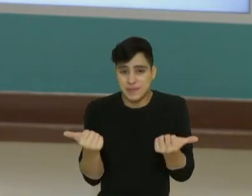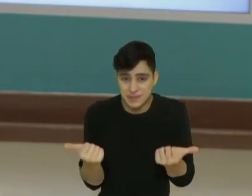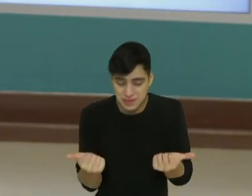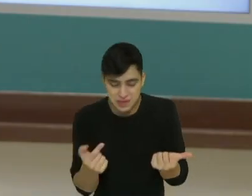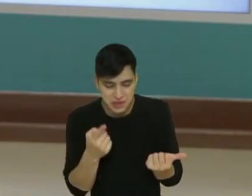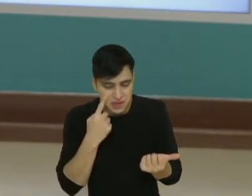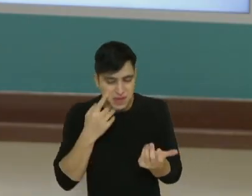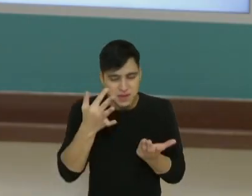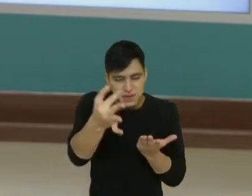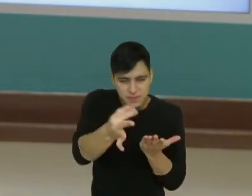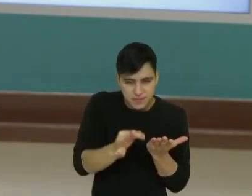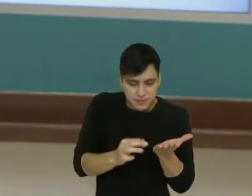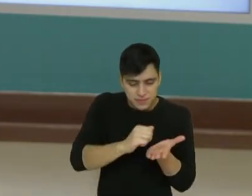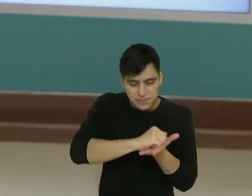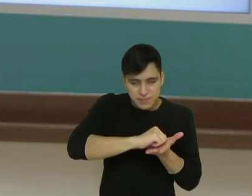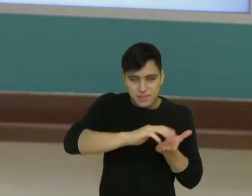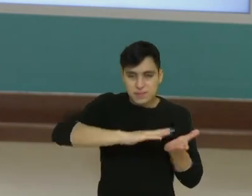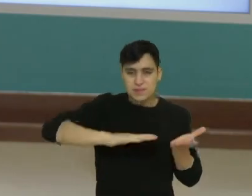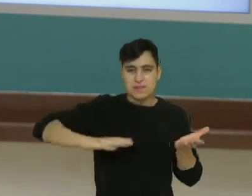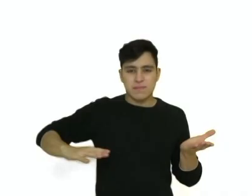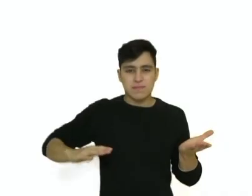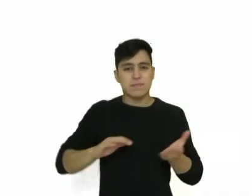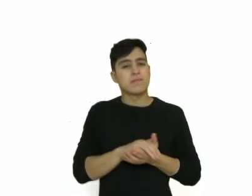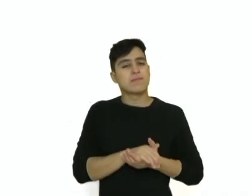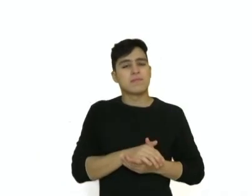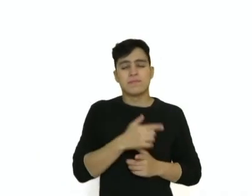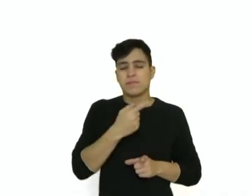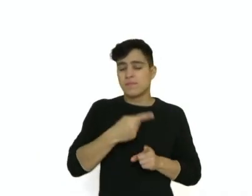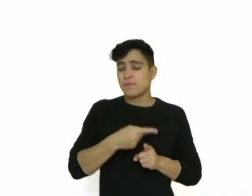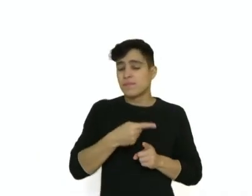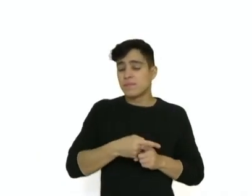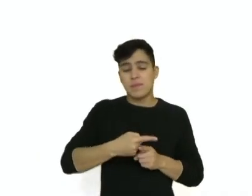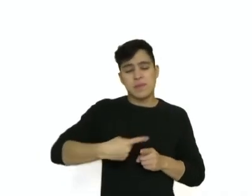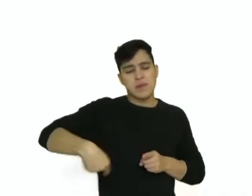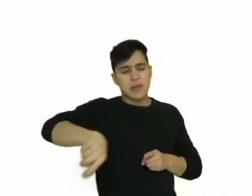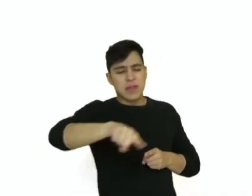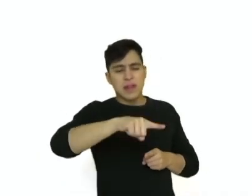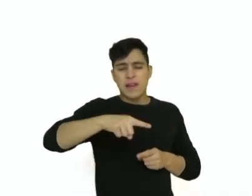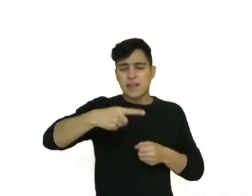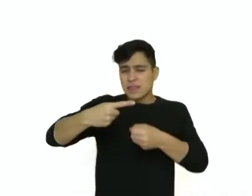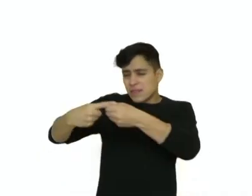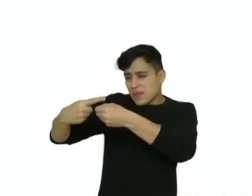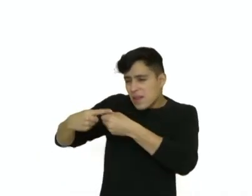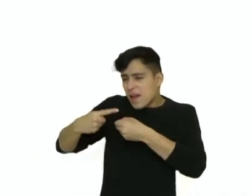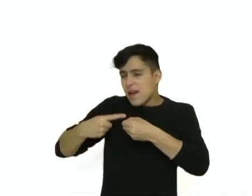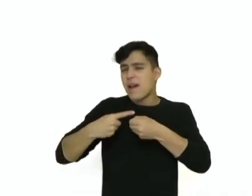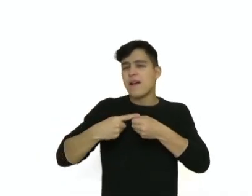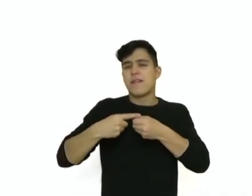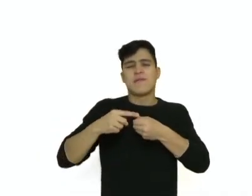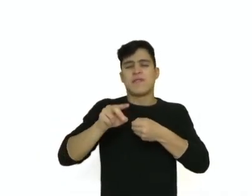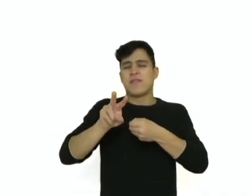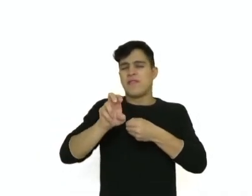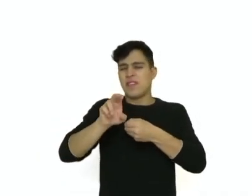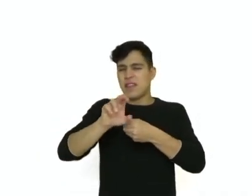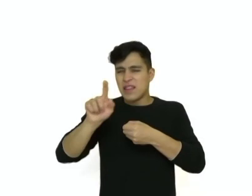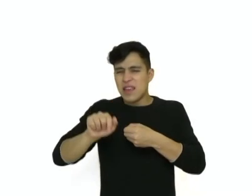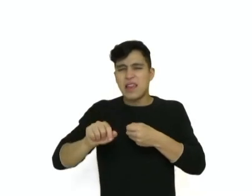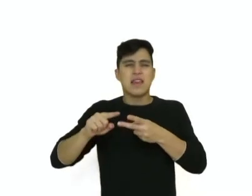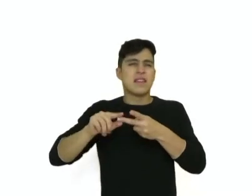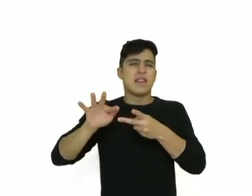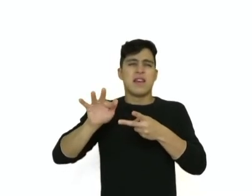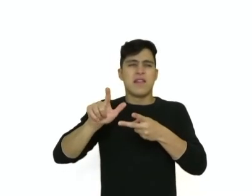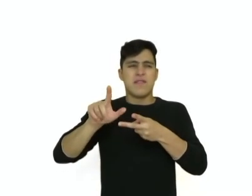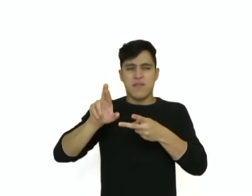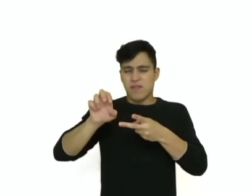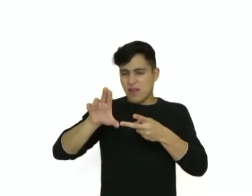Vamos fazer então a correção da nossa atividade? Por que as cidades italianas, Gênova, Veneza e Florença, eram a expressão